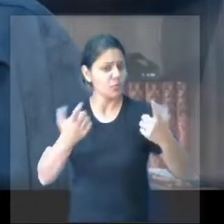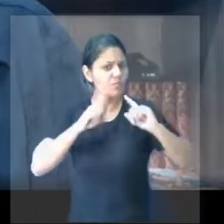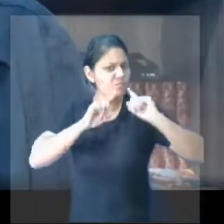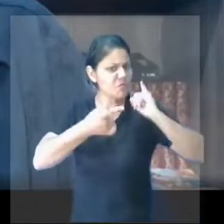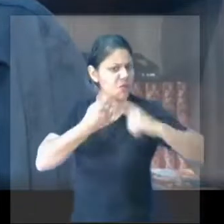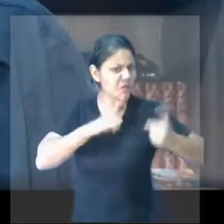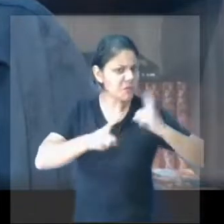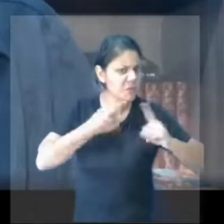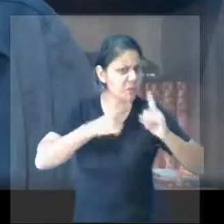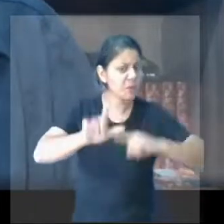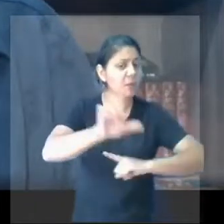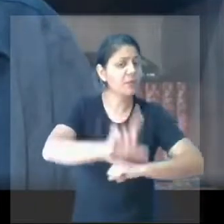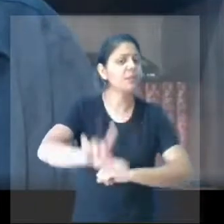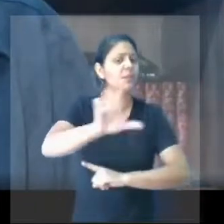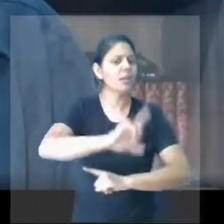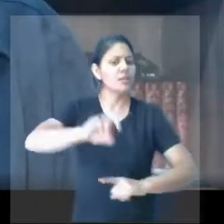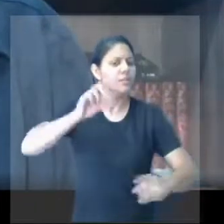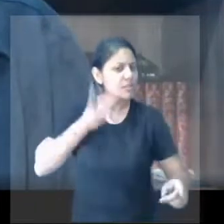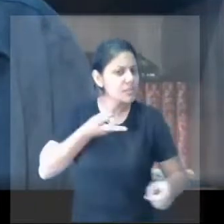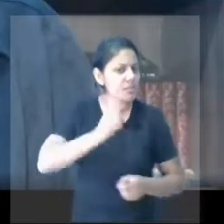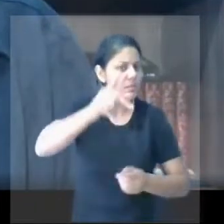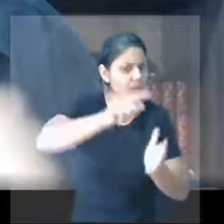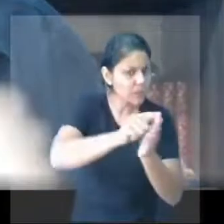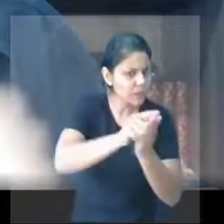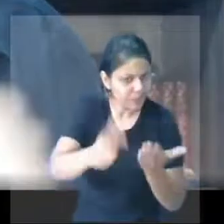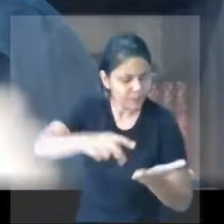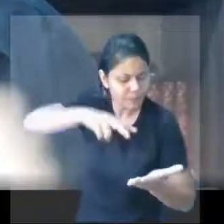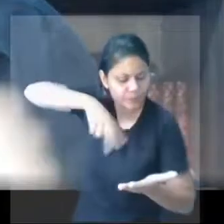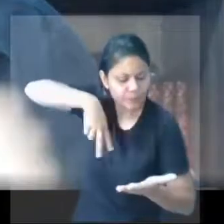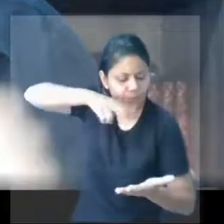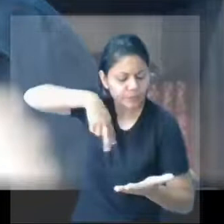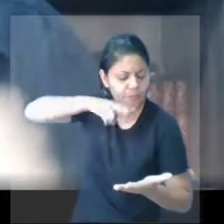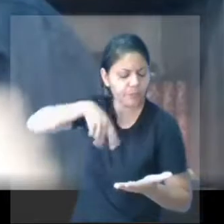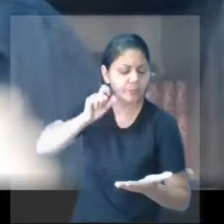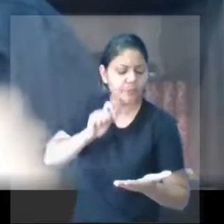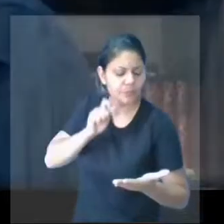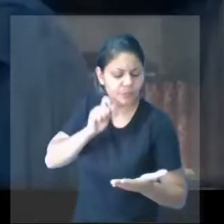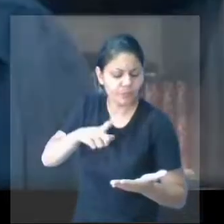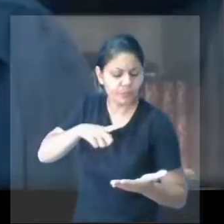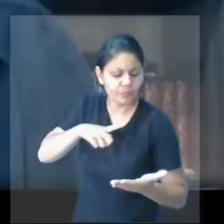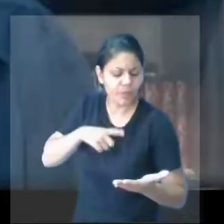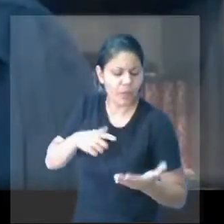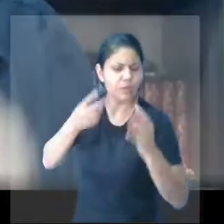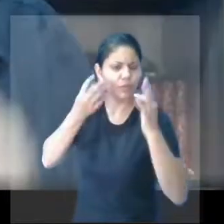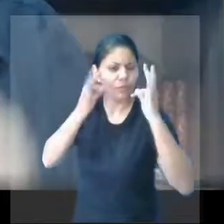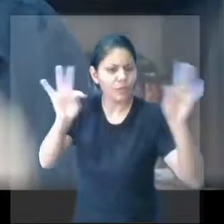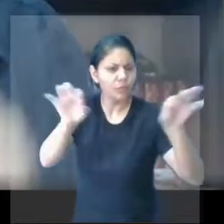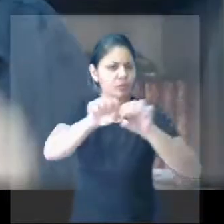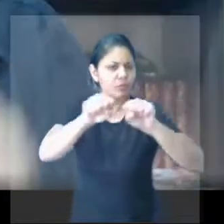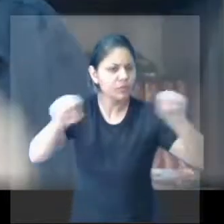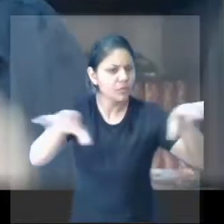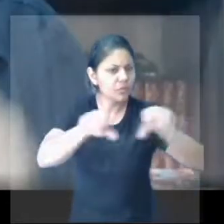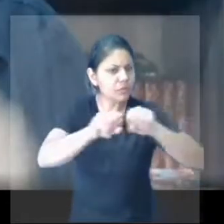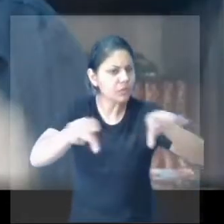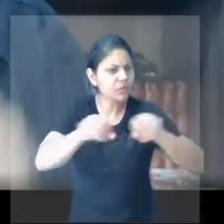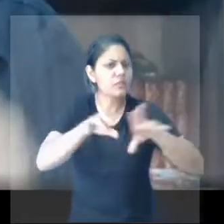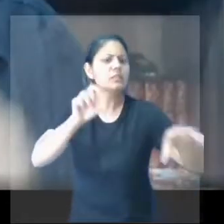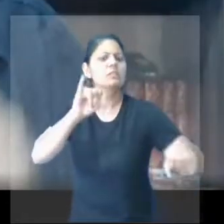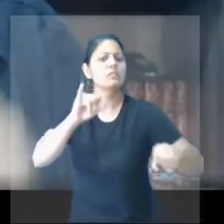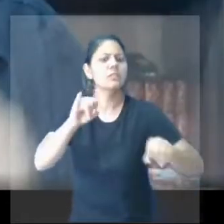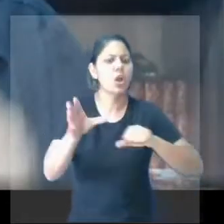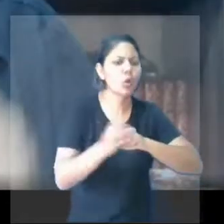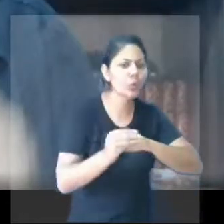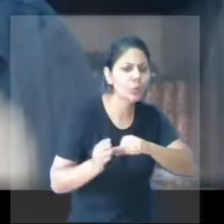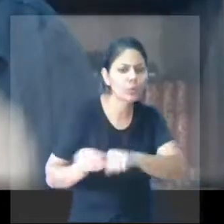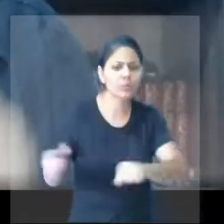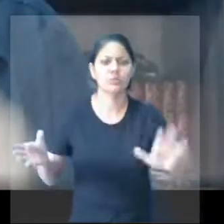sobre essas obras para verificar toda a sua qualidade, a sua métrica, seu sistema, seu conteúdo, sua